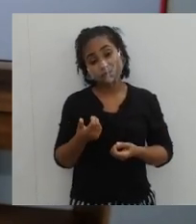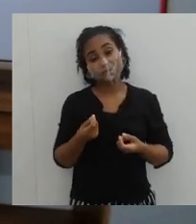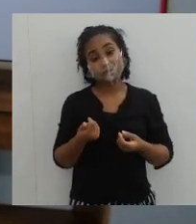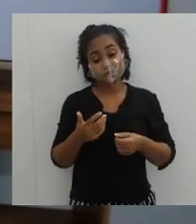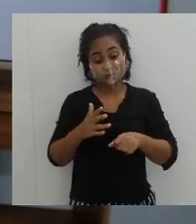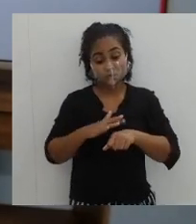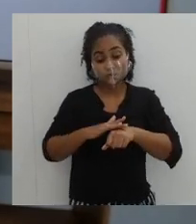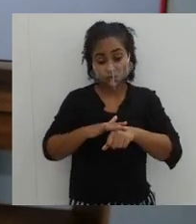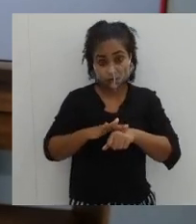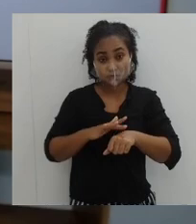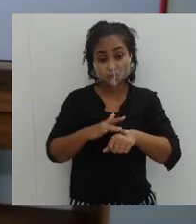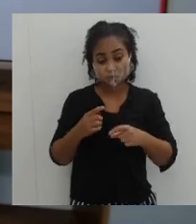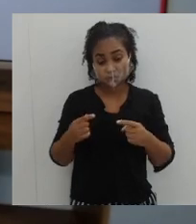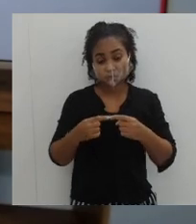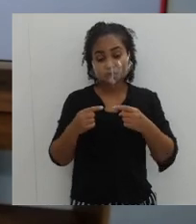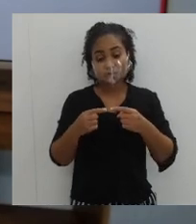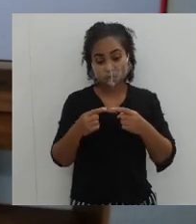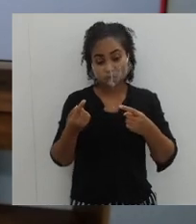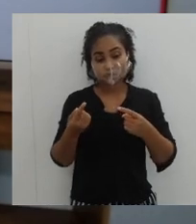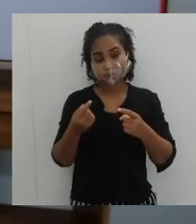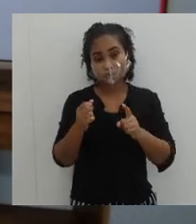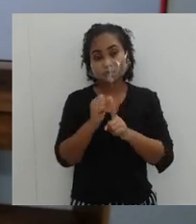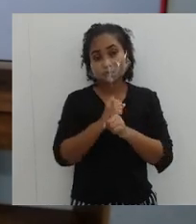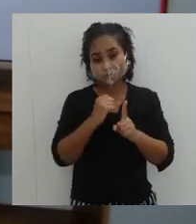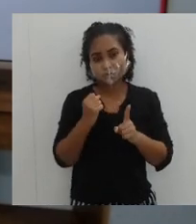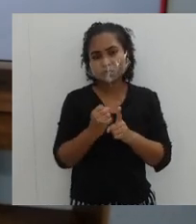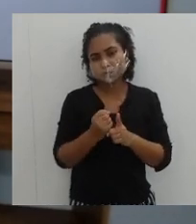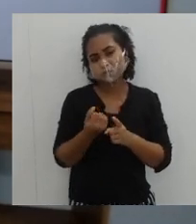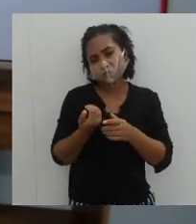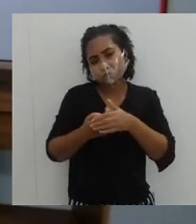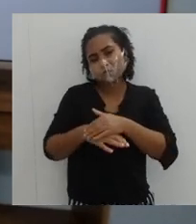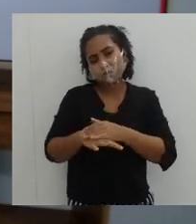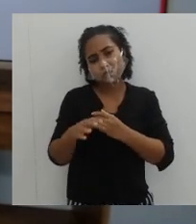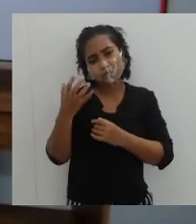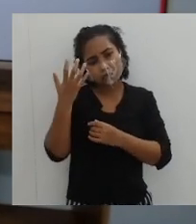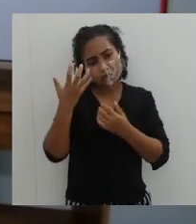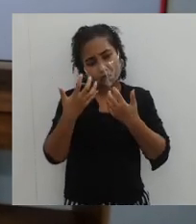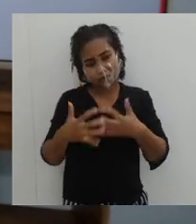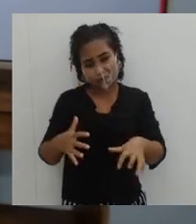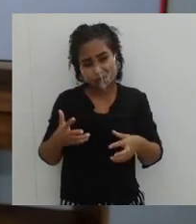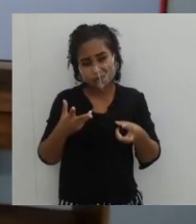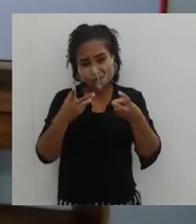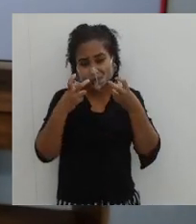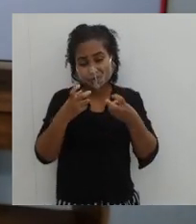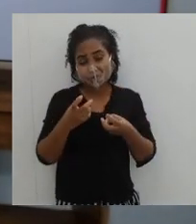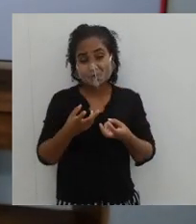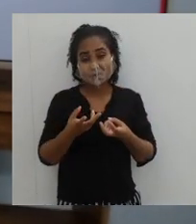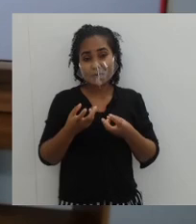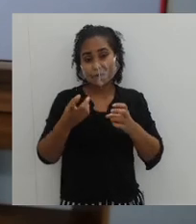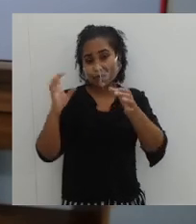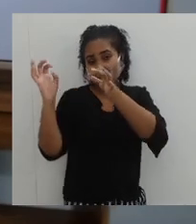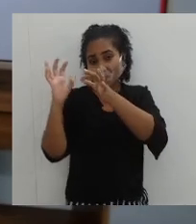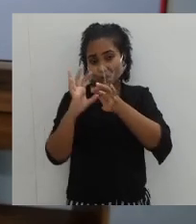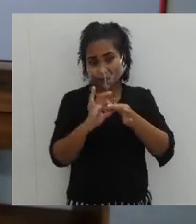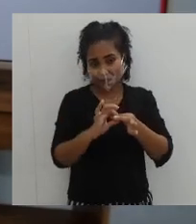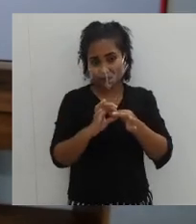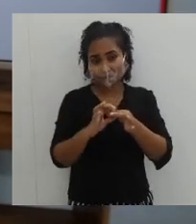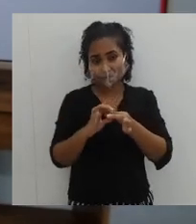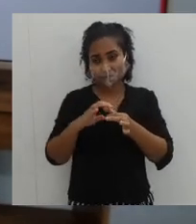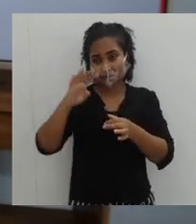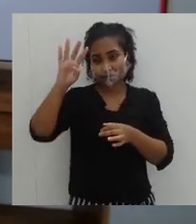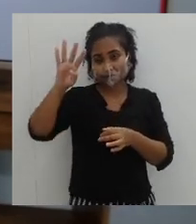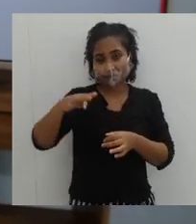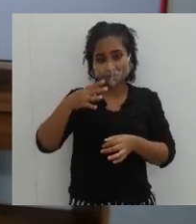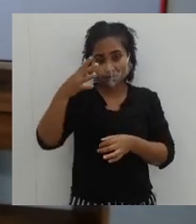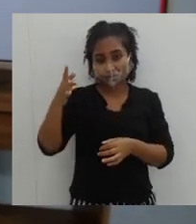associadas com a questão social, elas são, assim, muito comuns, tá certo? Se a gente perceber aqui nesse mapa que eu coloquei,